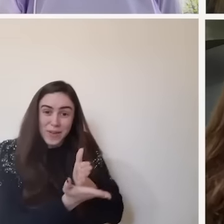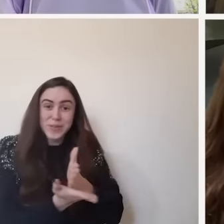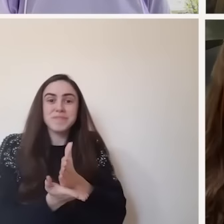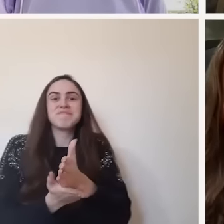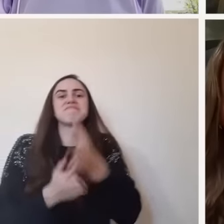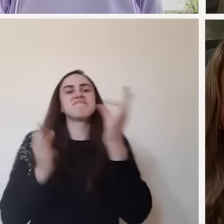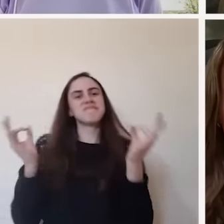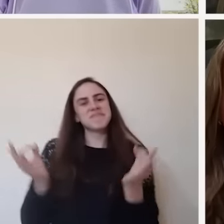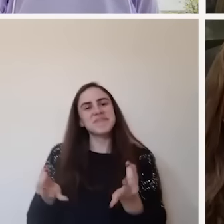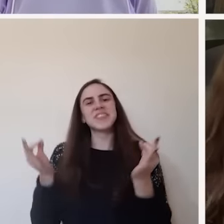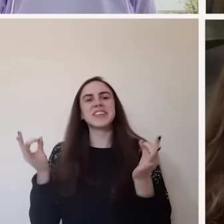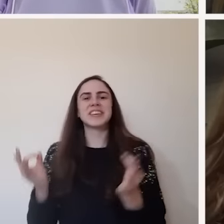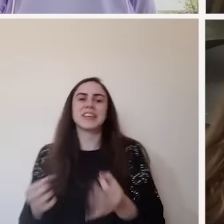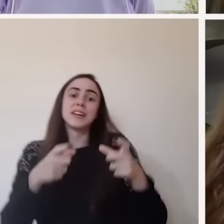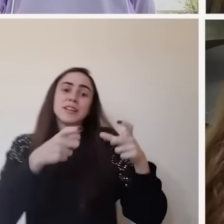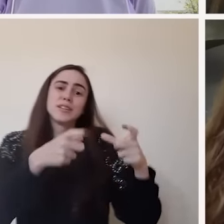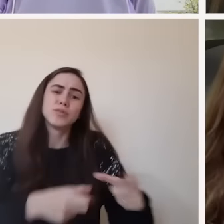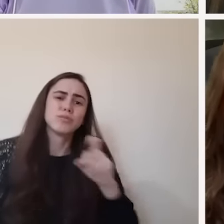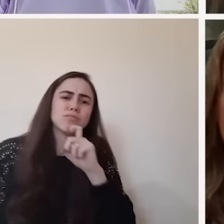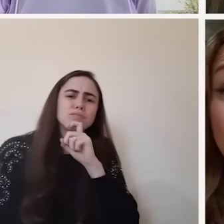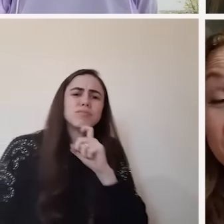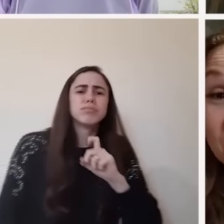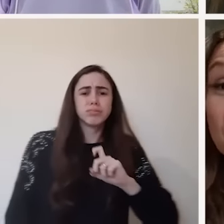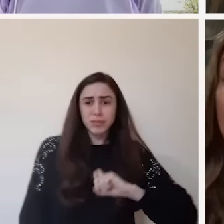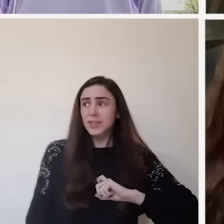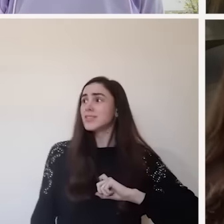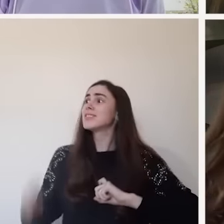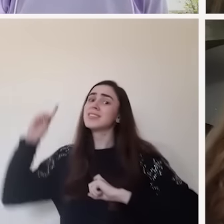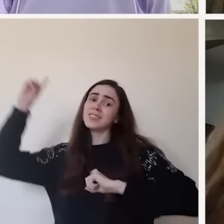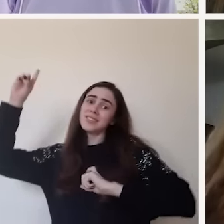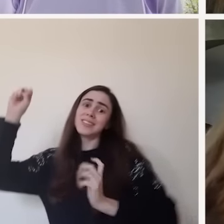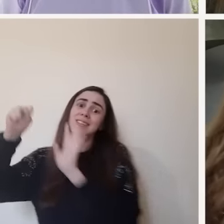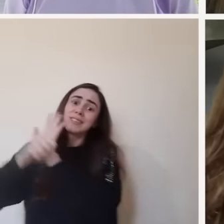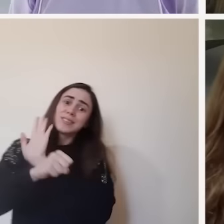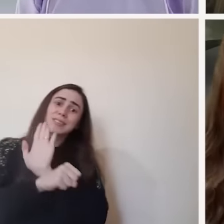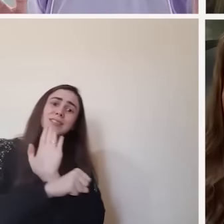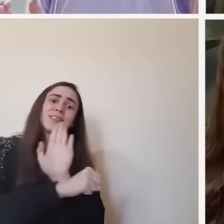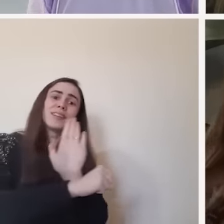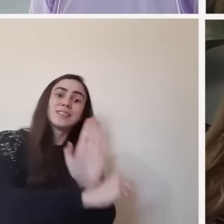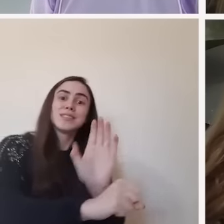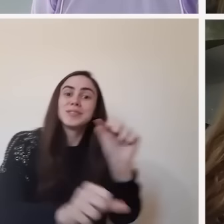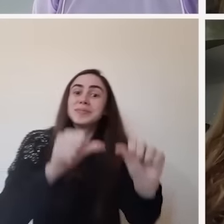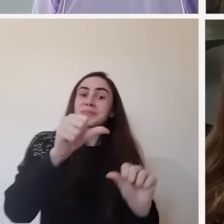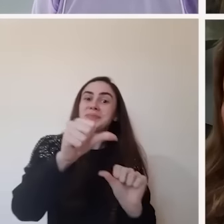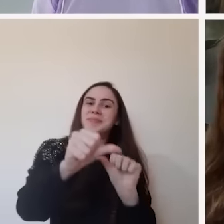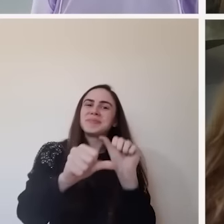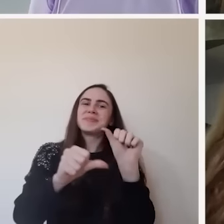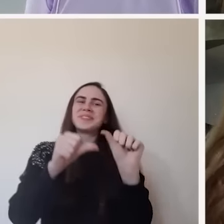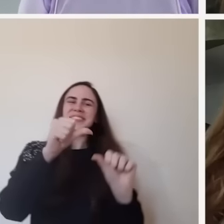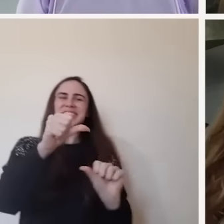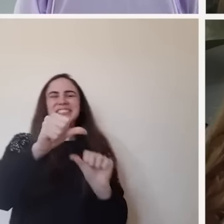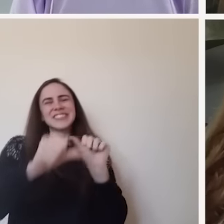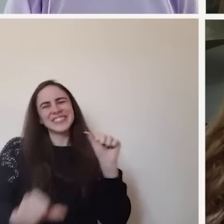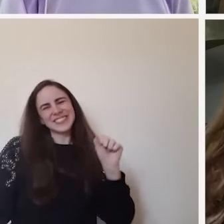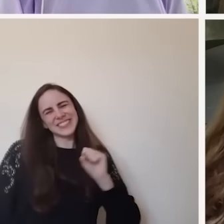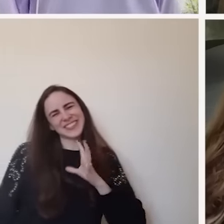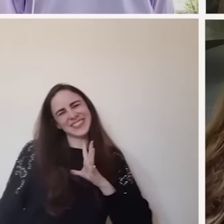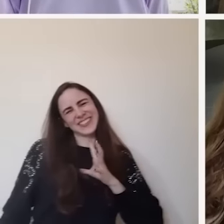perfeição onde aeza que haja amor onde há onde